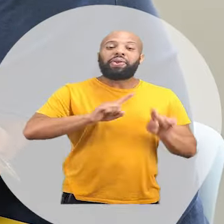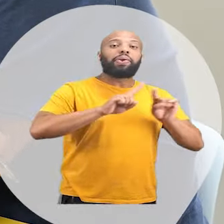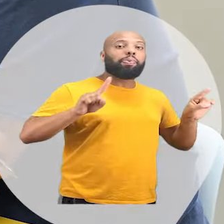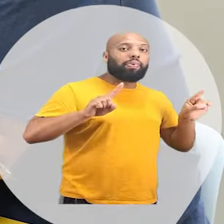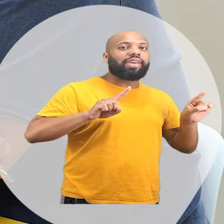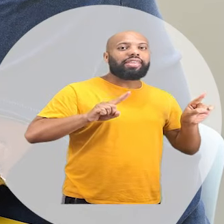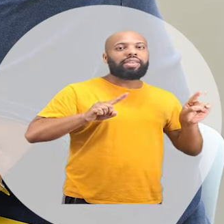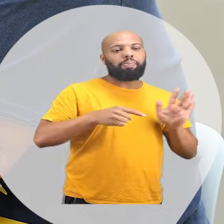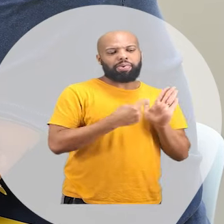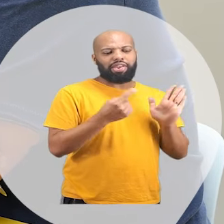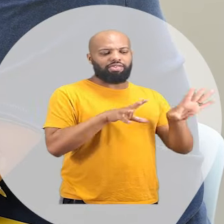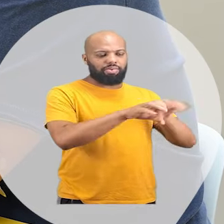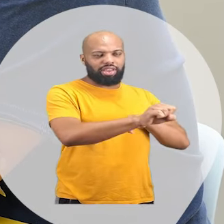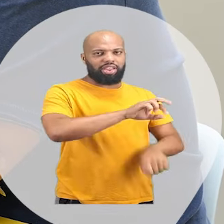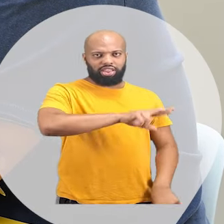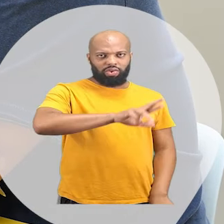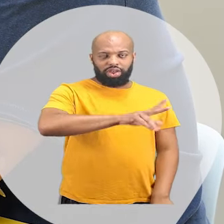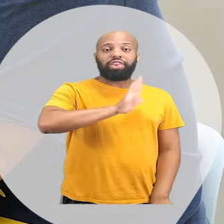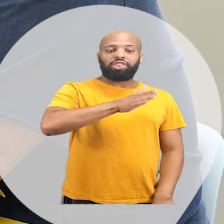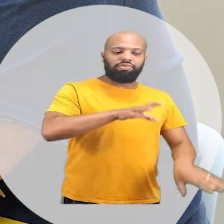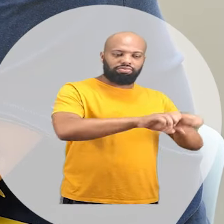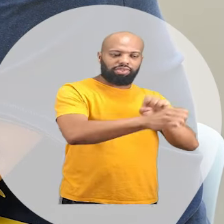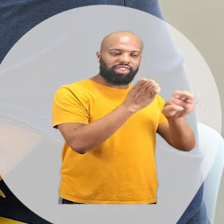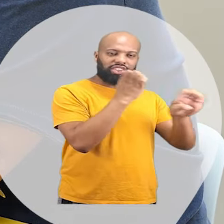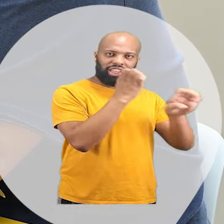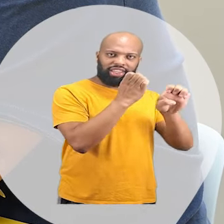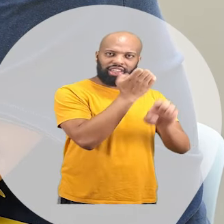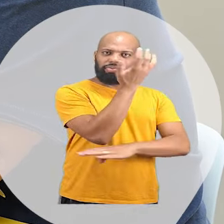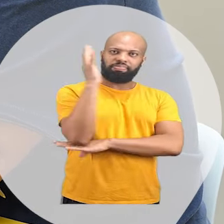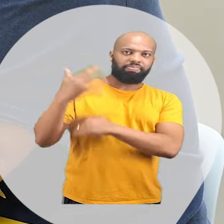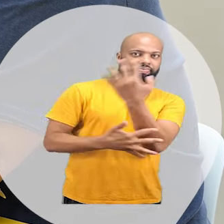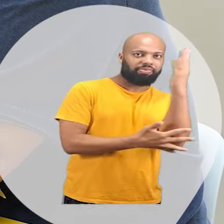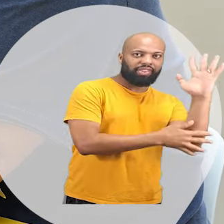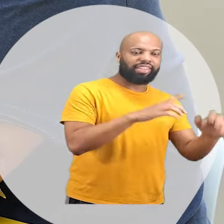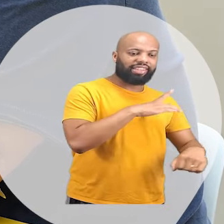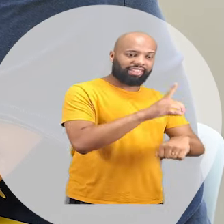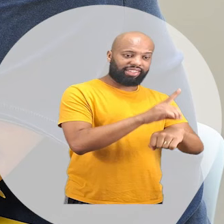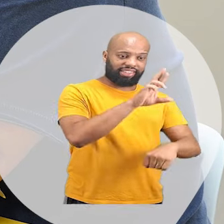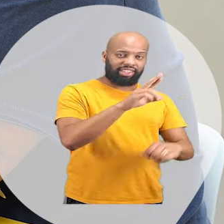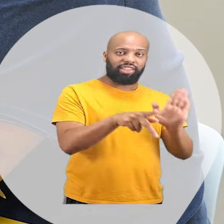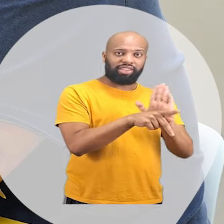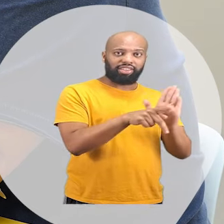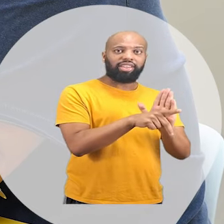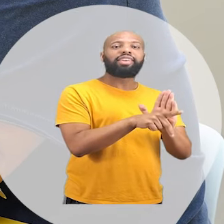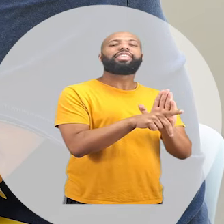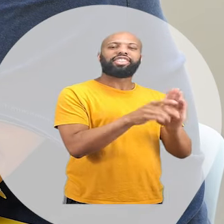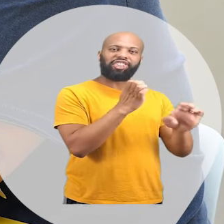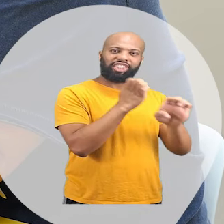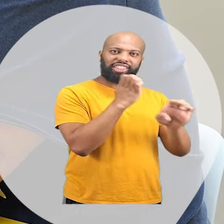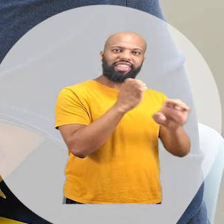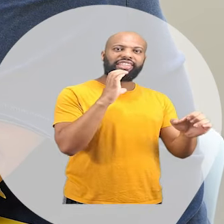Mas essa não é a primeira formação da Anelise né ela também é engenheira ambiental já tem um doutorado em engenharia civil